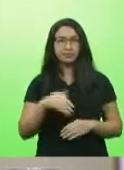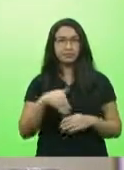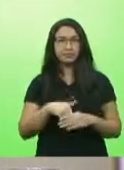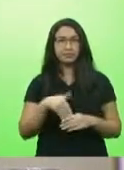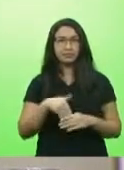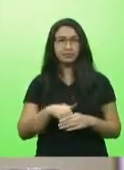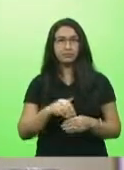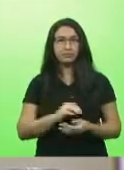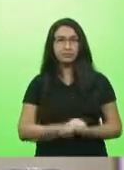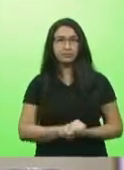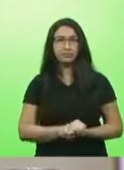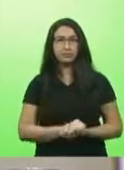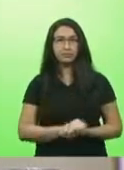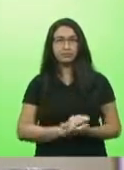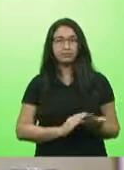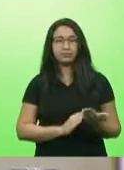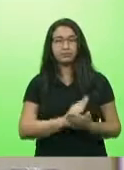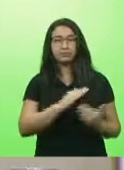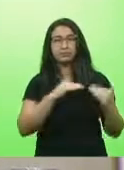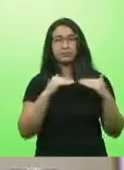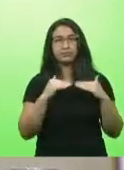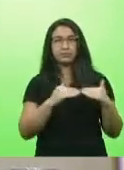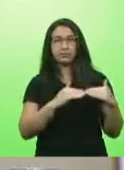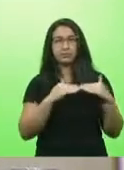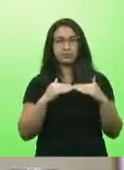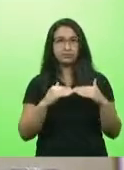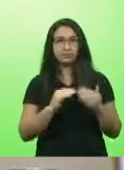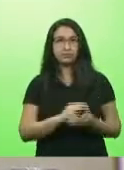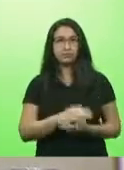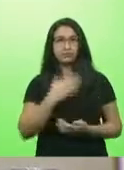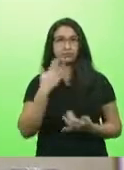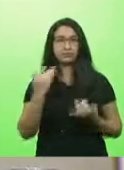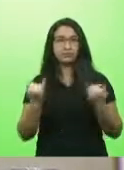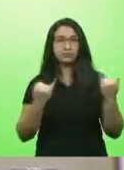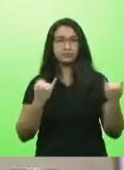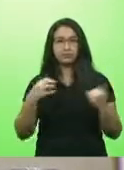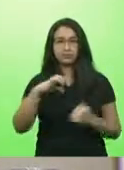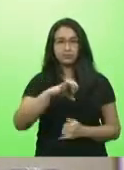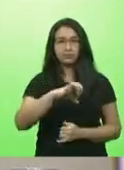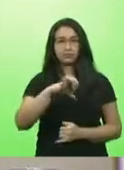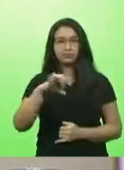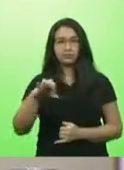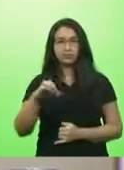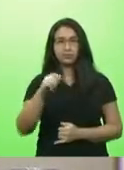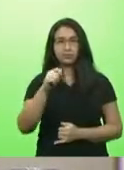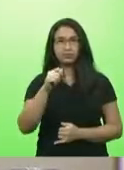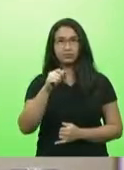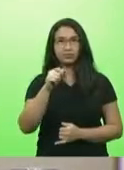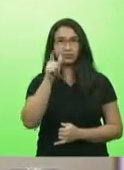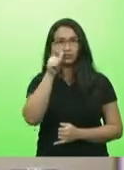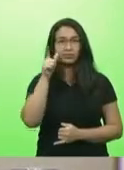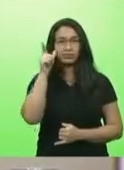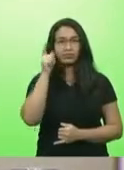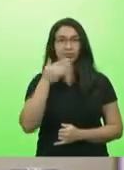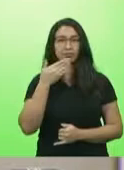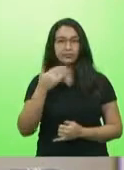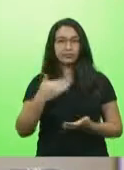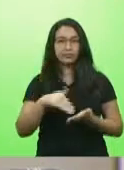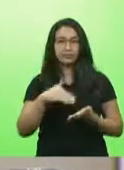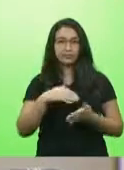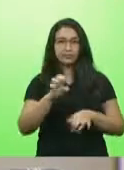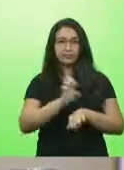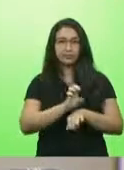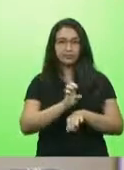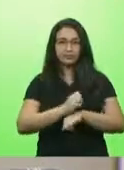aprovam permaneçam como se encontra aprovado por unanimidade pedido de informação 99 autor deputado Laércio Schuster solicitando ao secretário do estado da